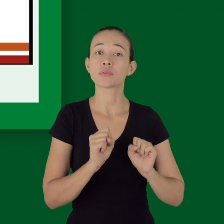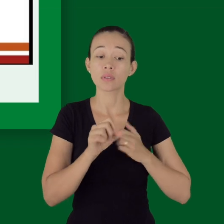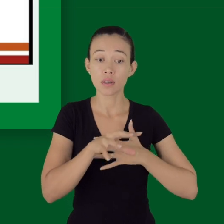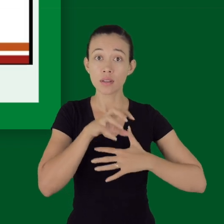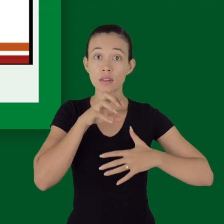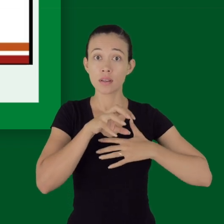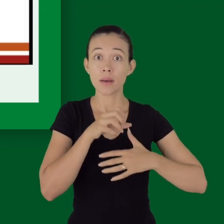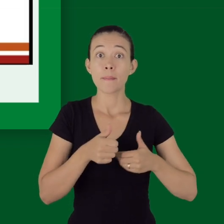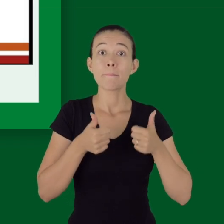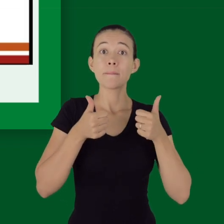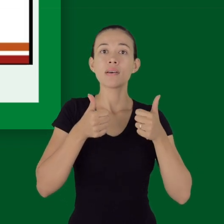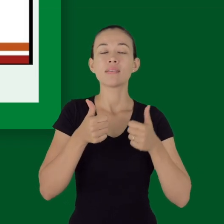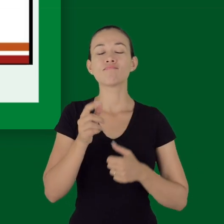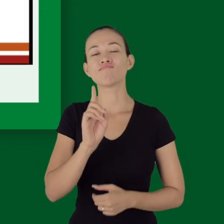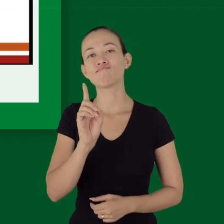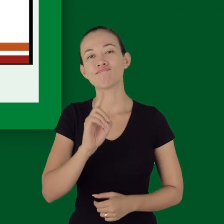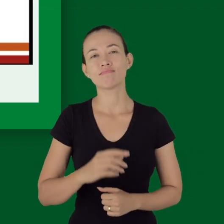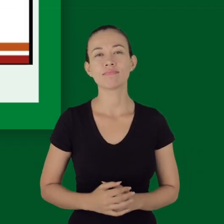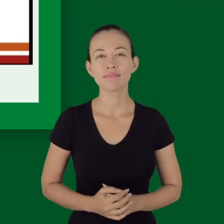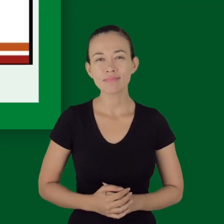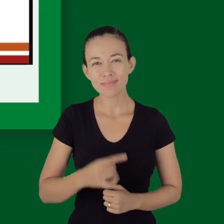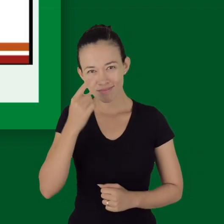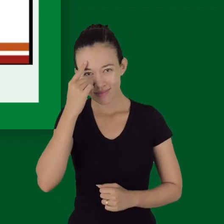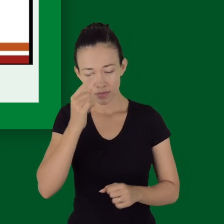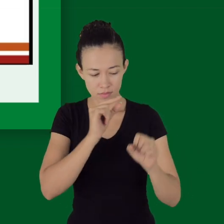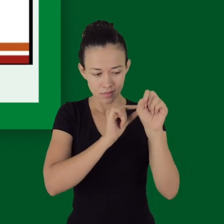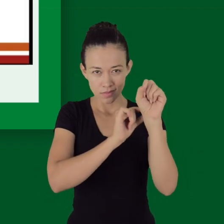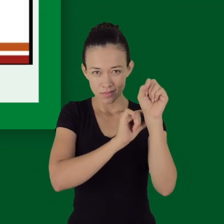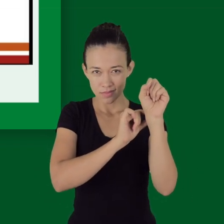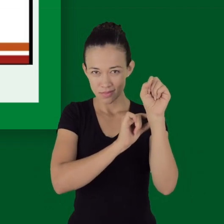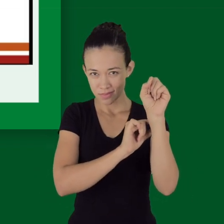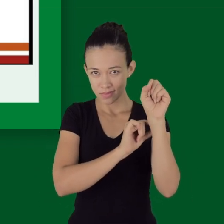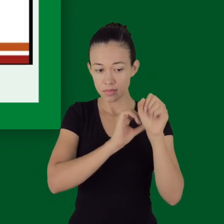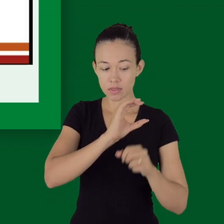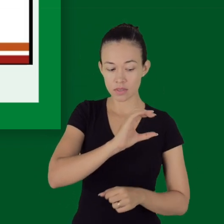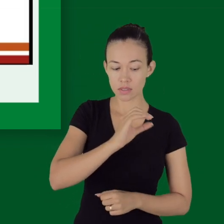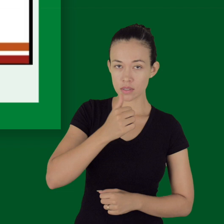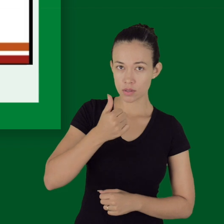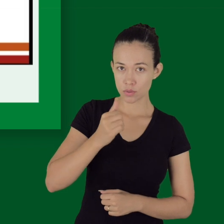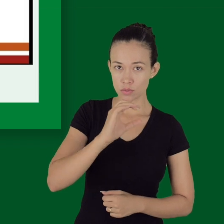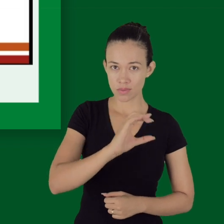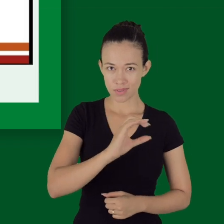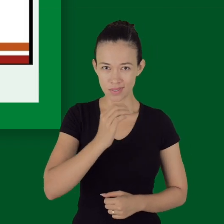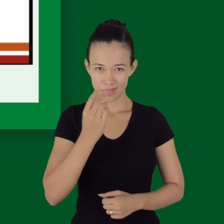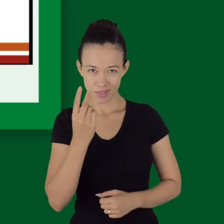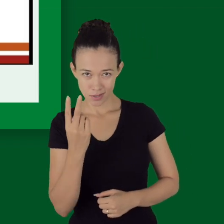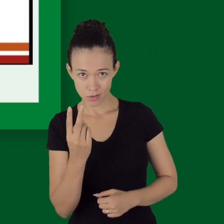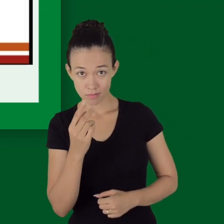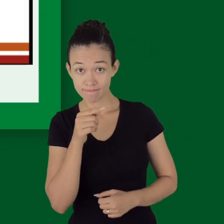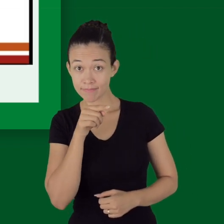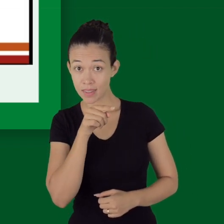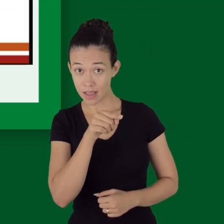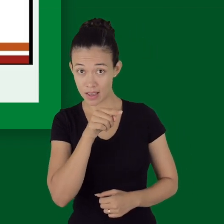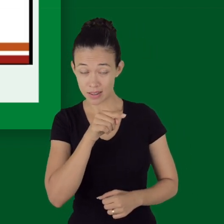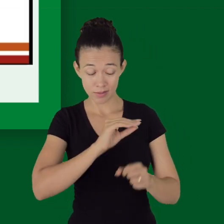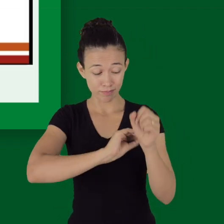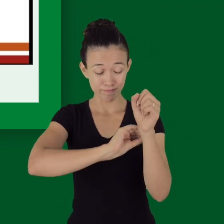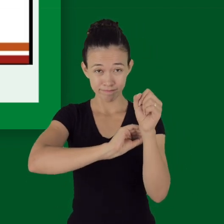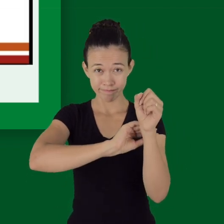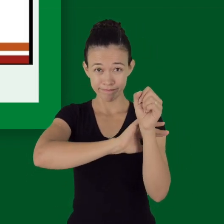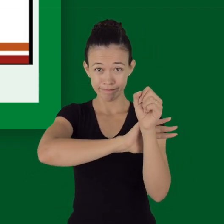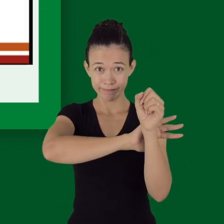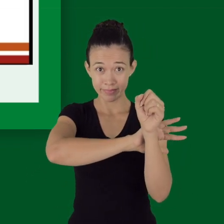importantes, principalmente a nível de respiração. Por isso que comprometimentos a nível de C1 e C2, dificilmente a pessoa consegue comprometimentos